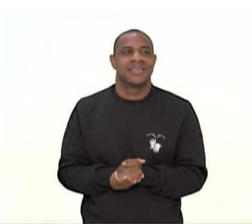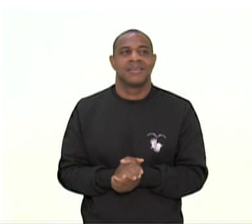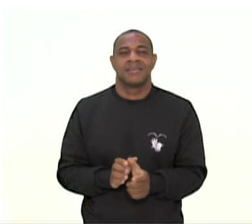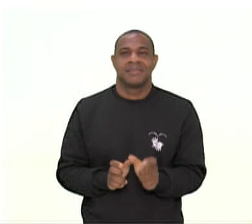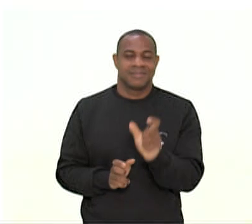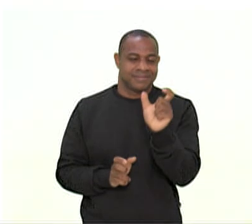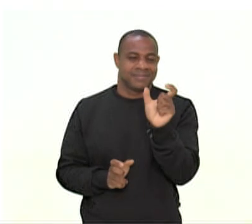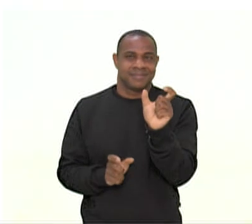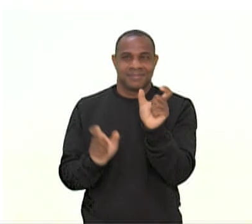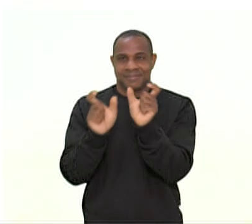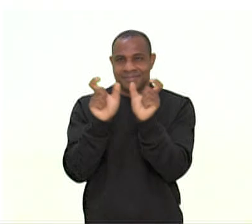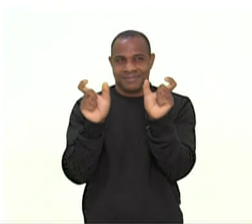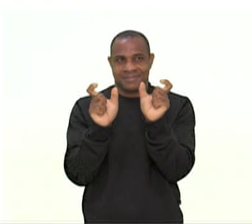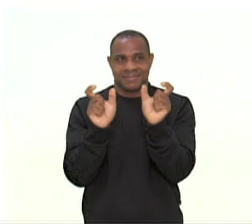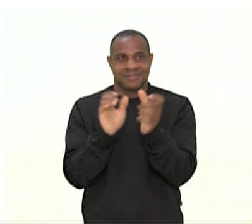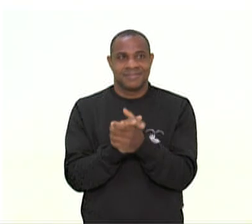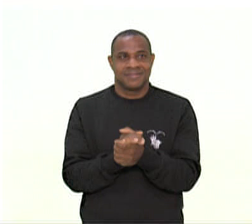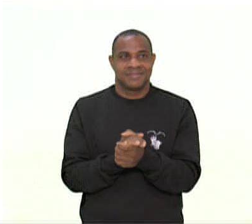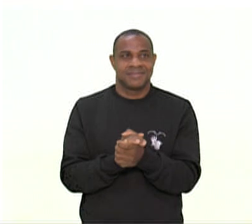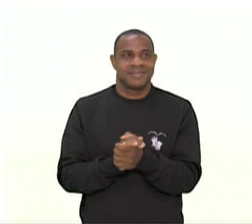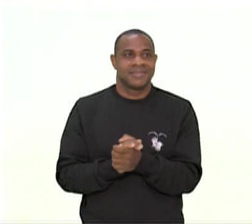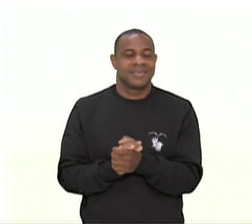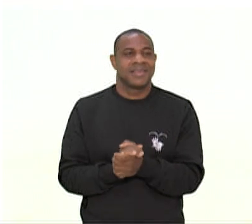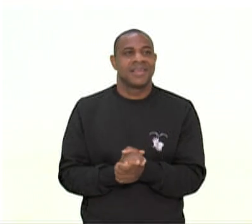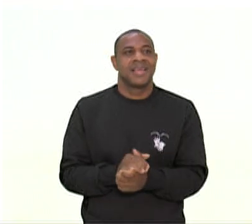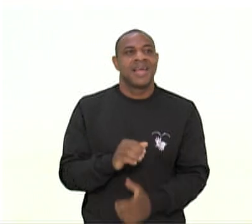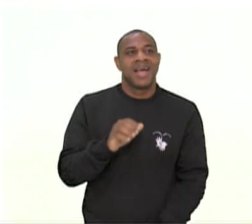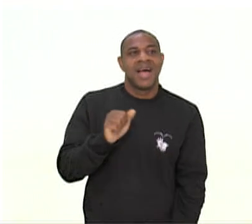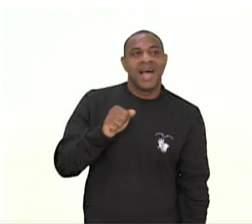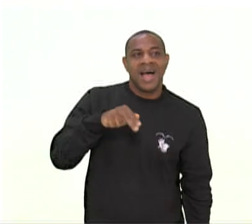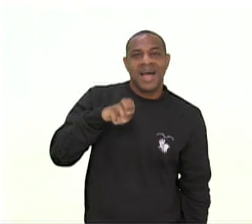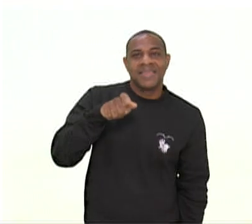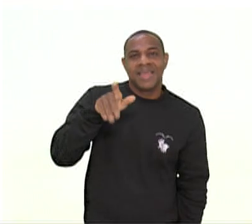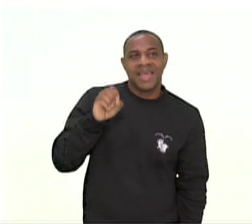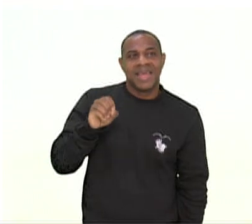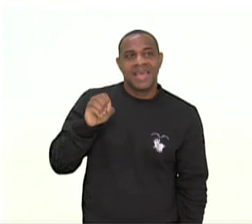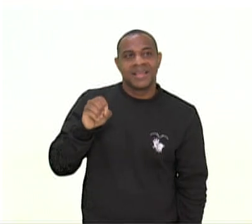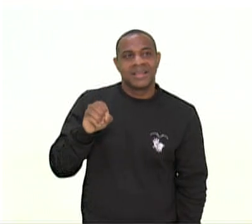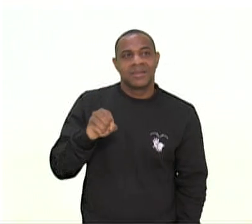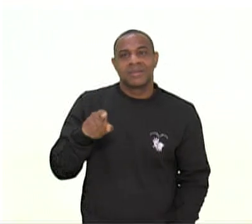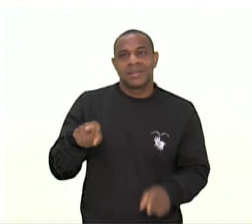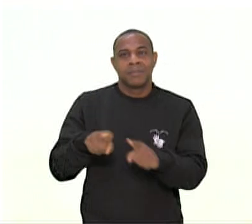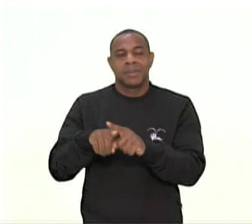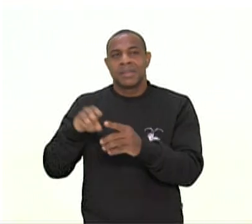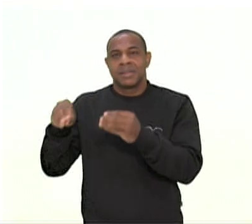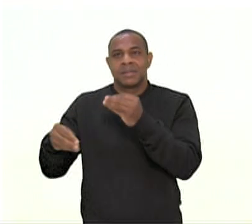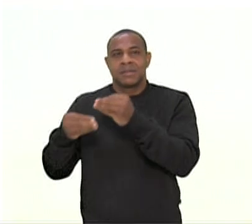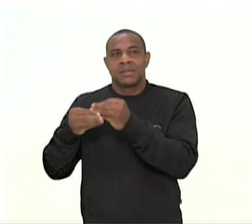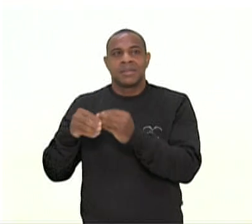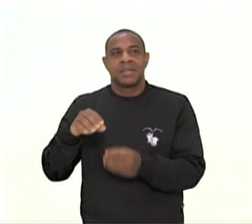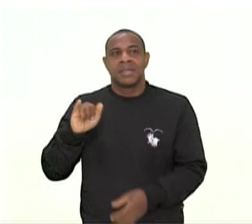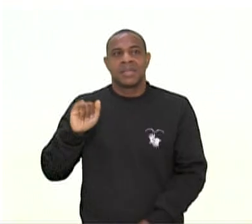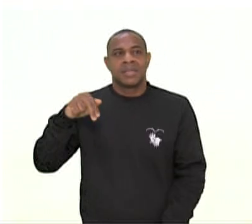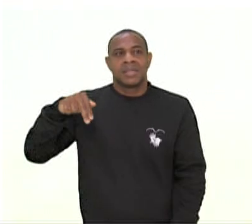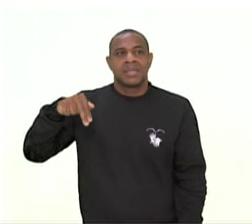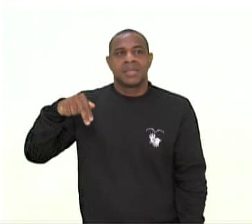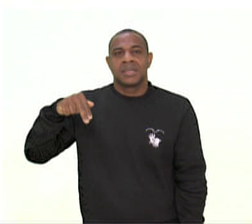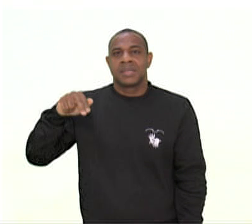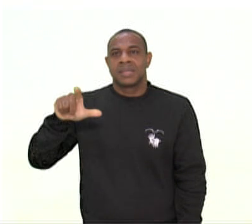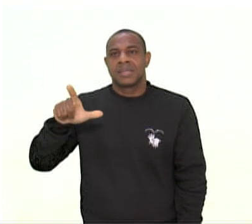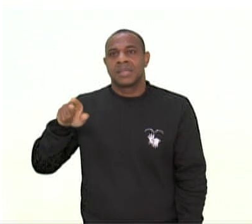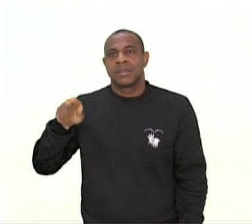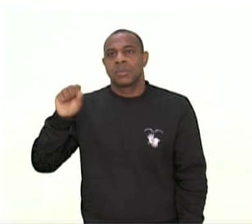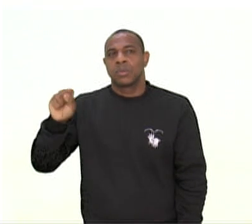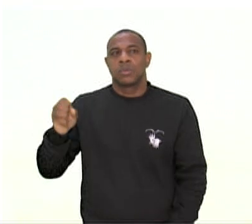abandona não, hein, gente? Vamos lá. A palavra anexo incluso, tá? Elas seguem o mesmo perfil ali, então